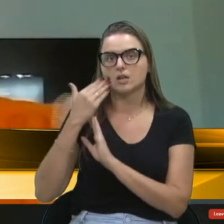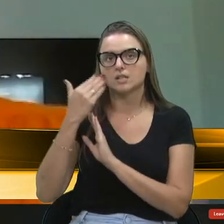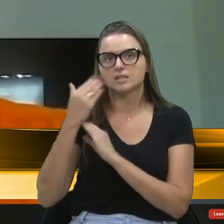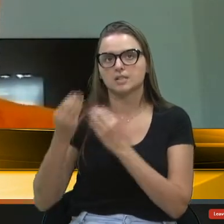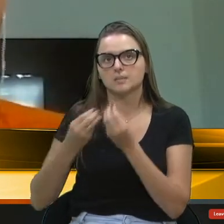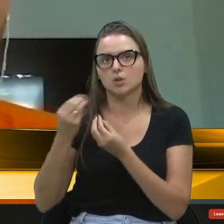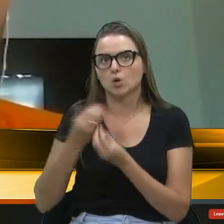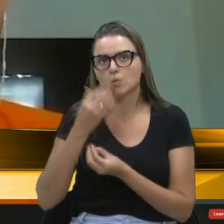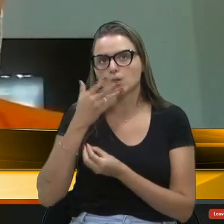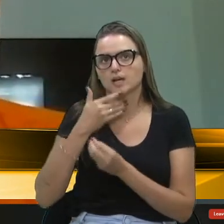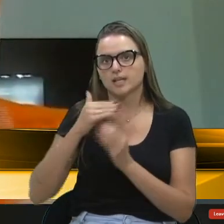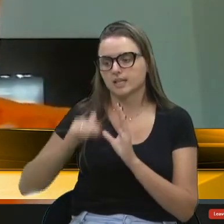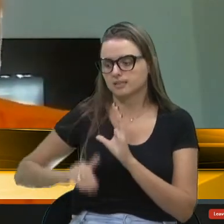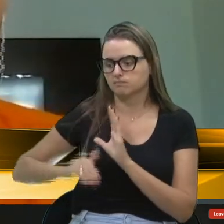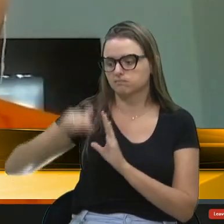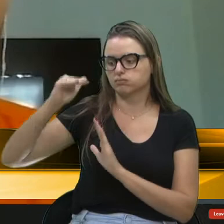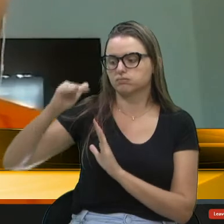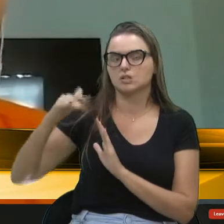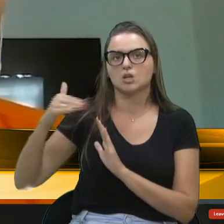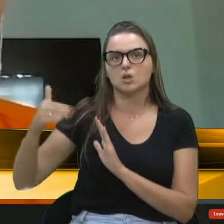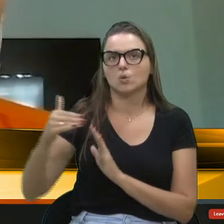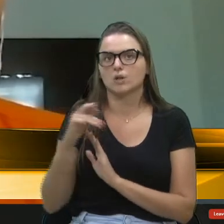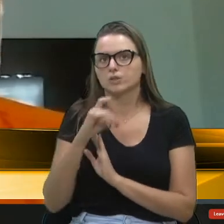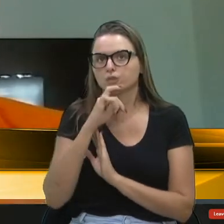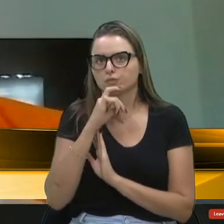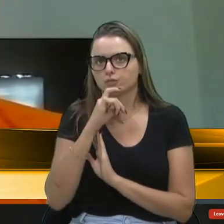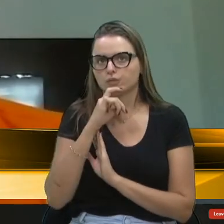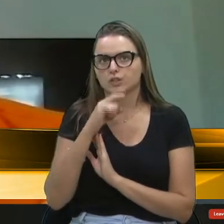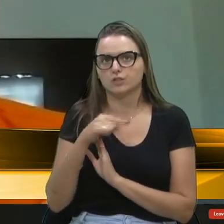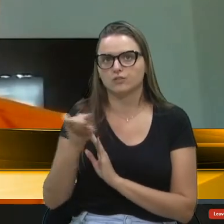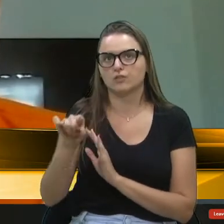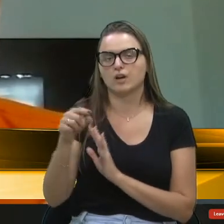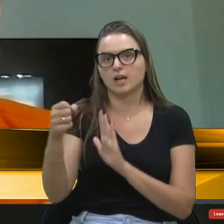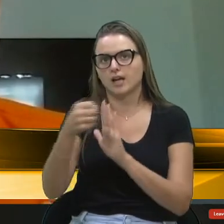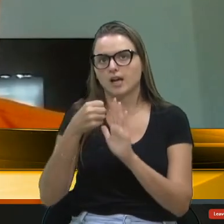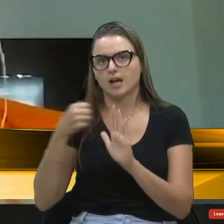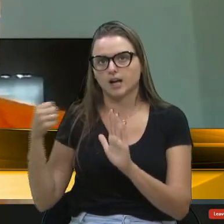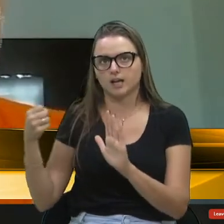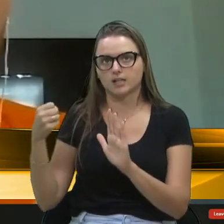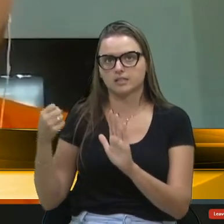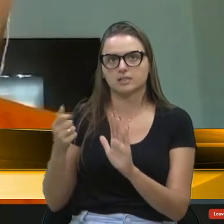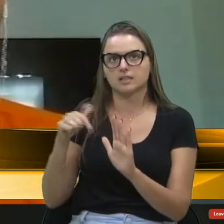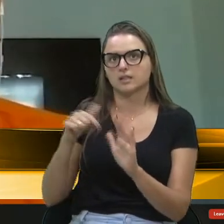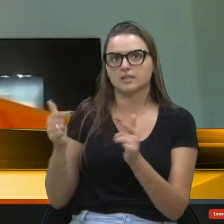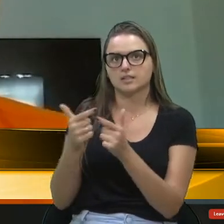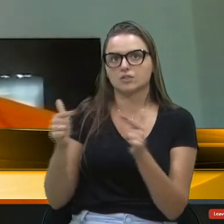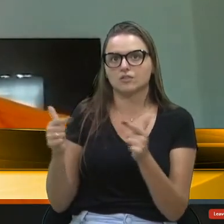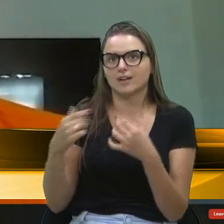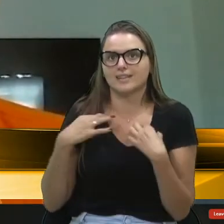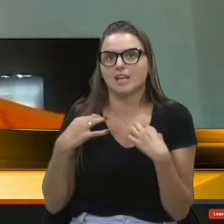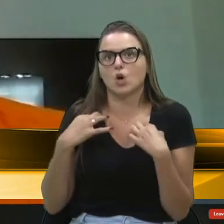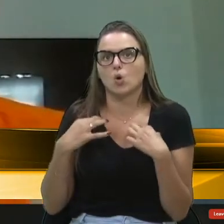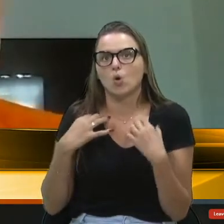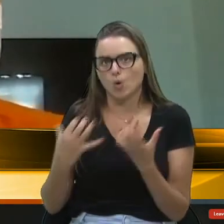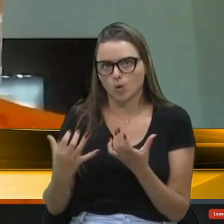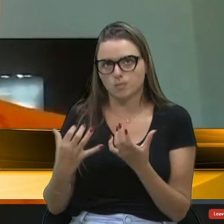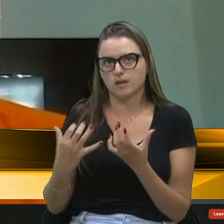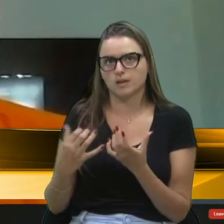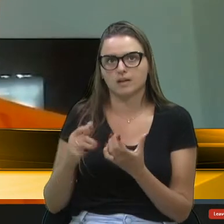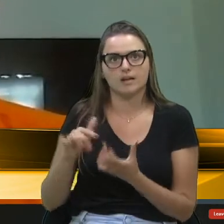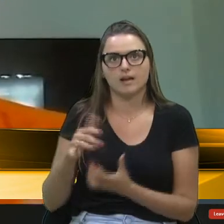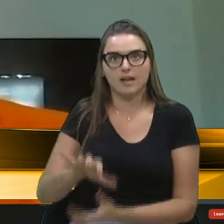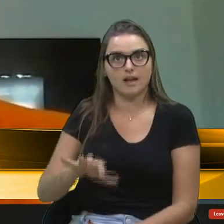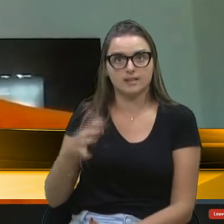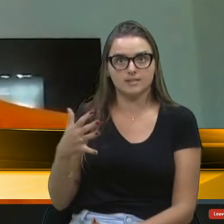né? Quando dá o primeiro frio, tu vai lá abrir o guarda-roupa do teu filho, dizendo propriamente o meu caso, não vai ter roupa para ele. É assim que as